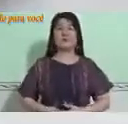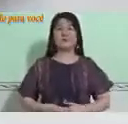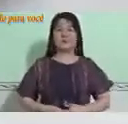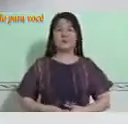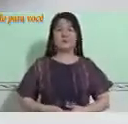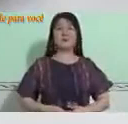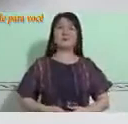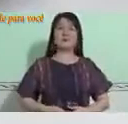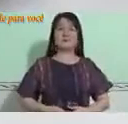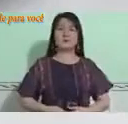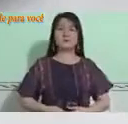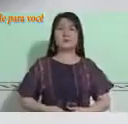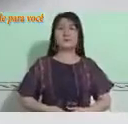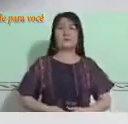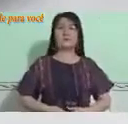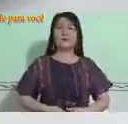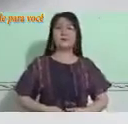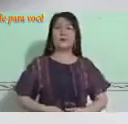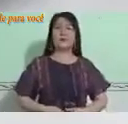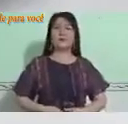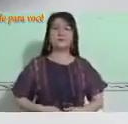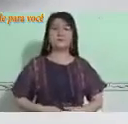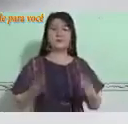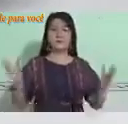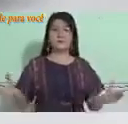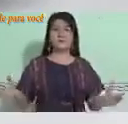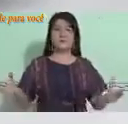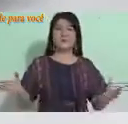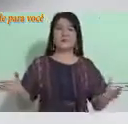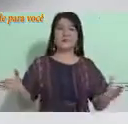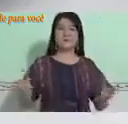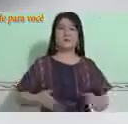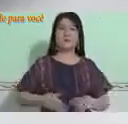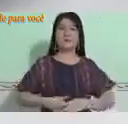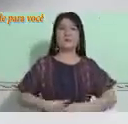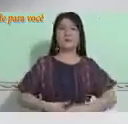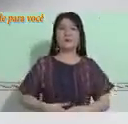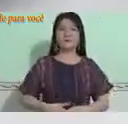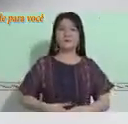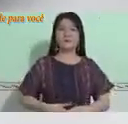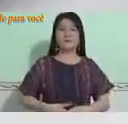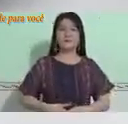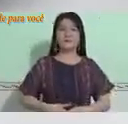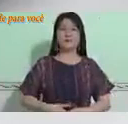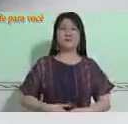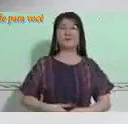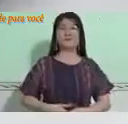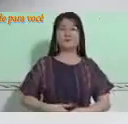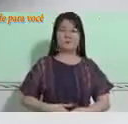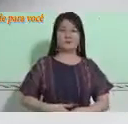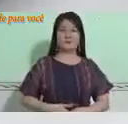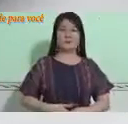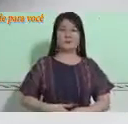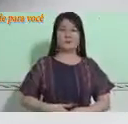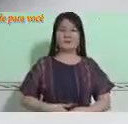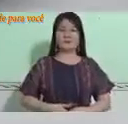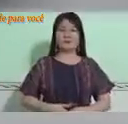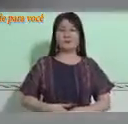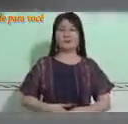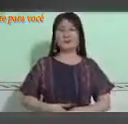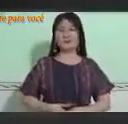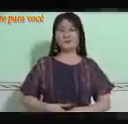macarrão vírgula cenoura vírgula tomates em peles e sementes e frango sopa batida e coada de batata vírgula chuchu e